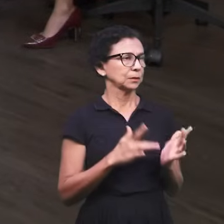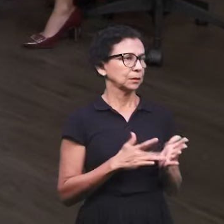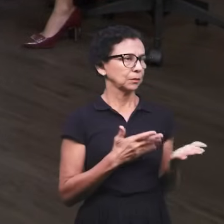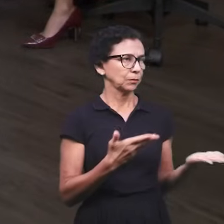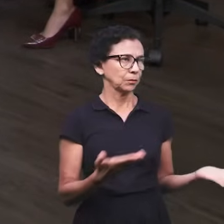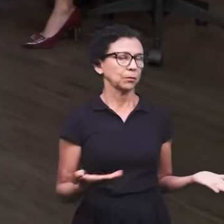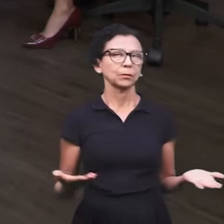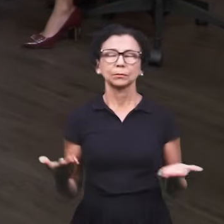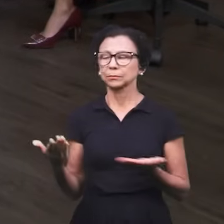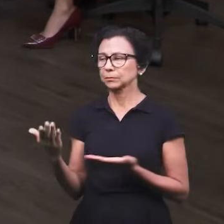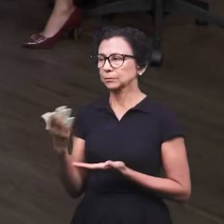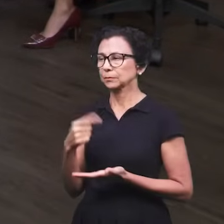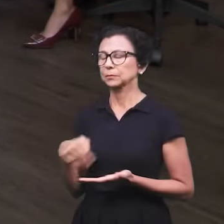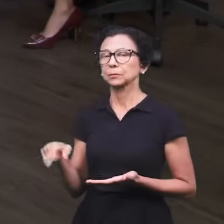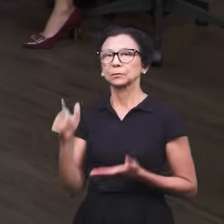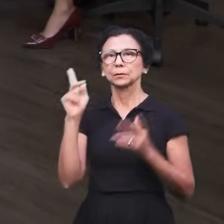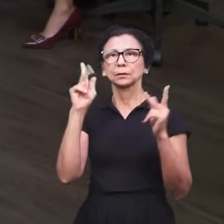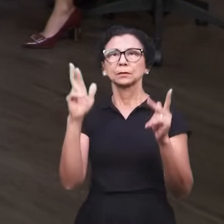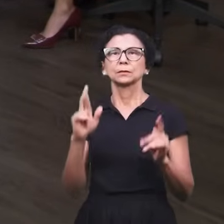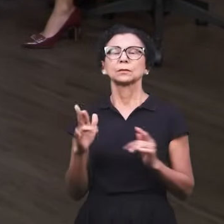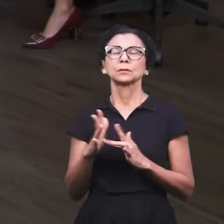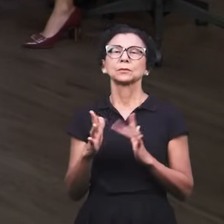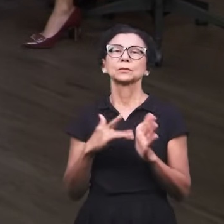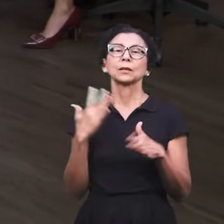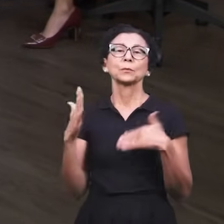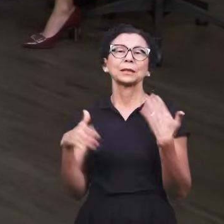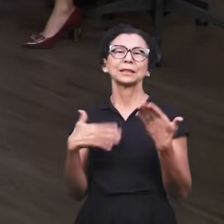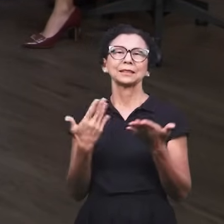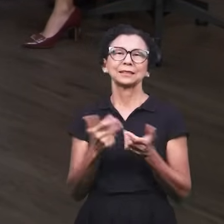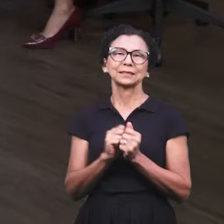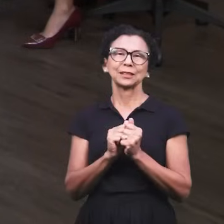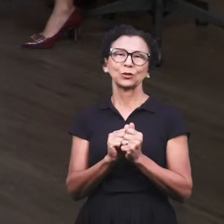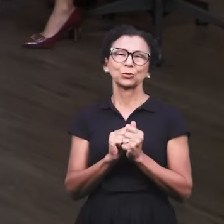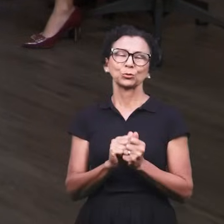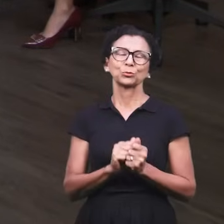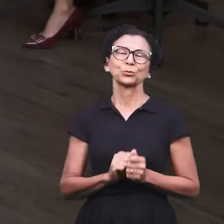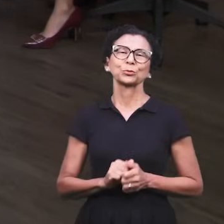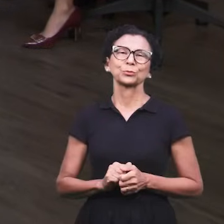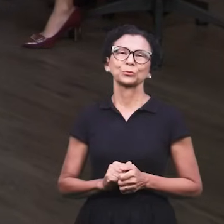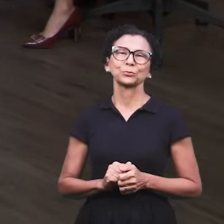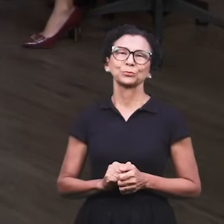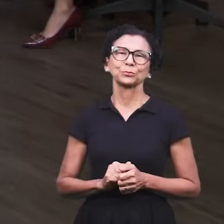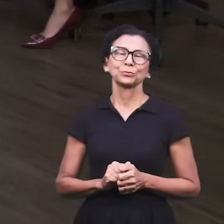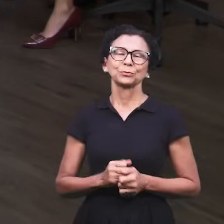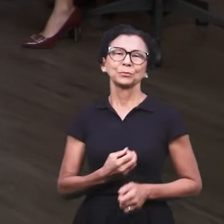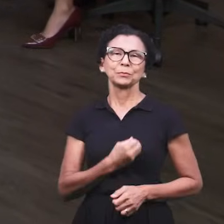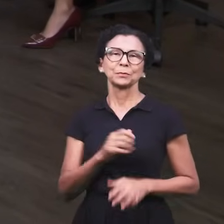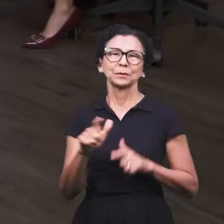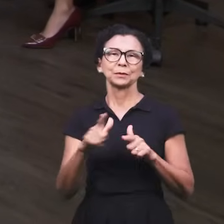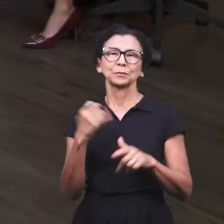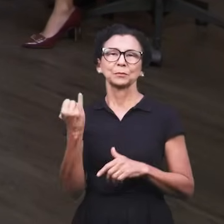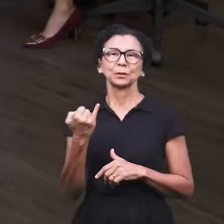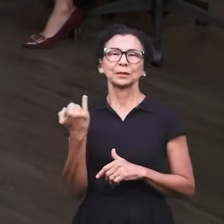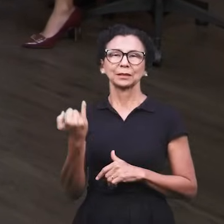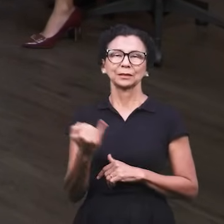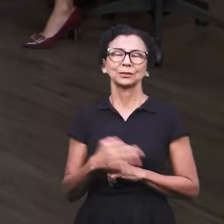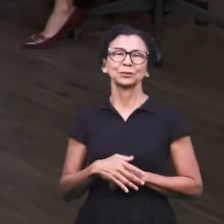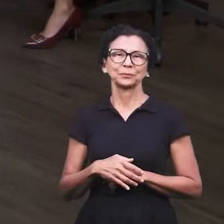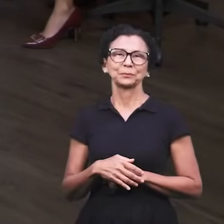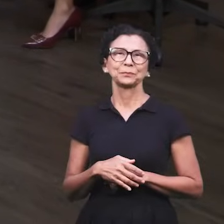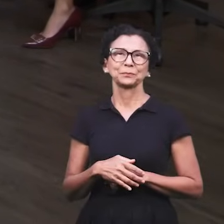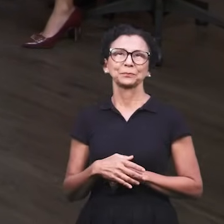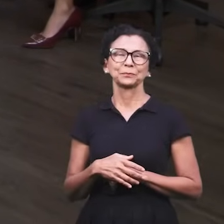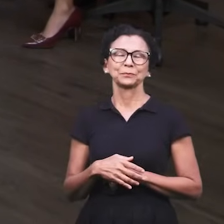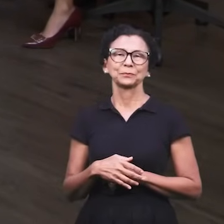Paz do Senhor a todos. Uma alegria estar mais uma vez aqui participando desse trabalho tão importante na vida dos jovens. Glórias a